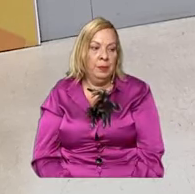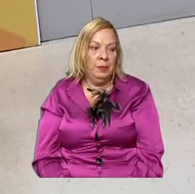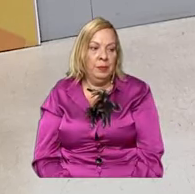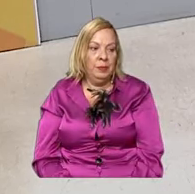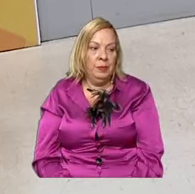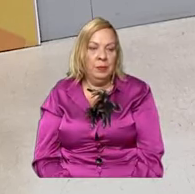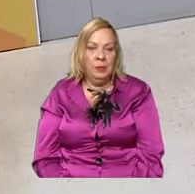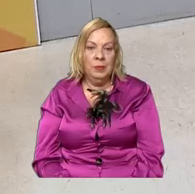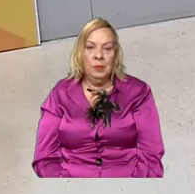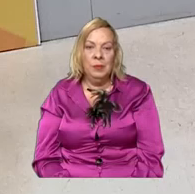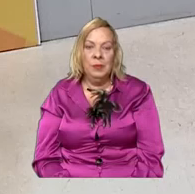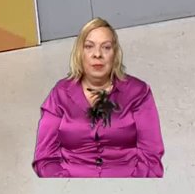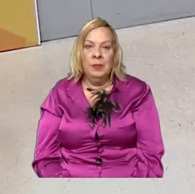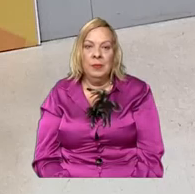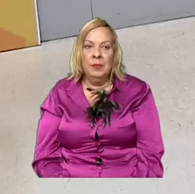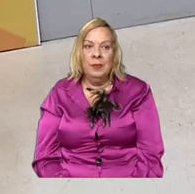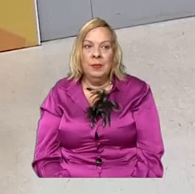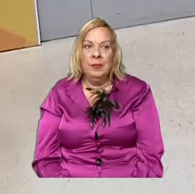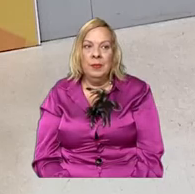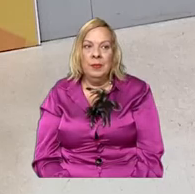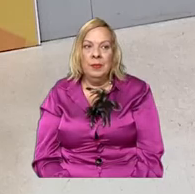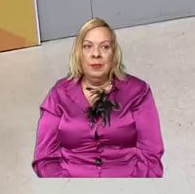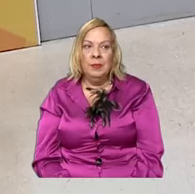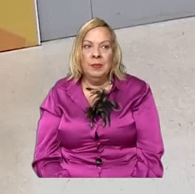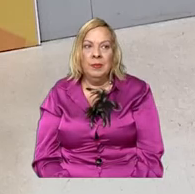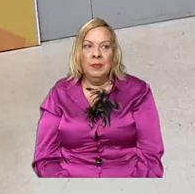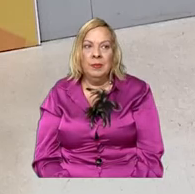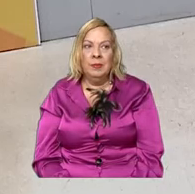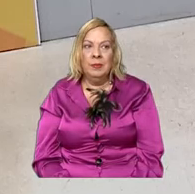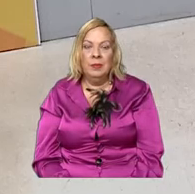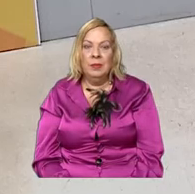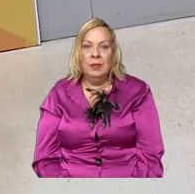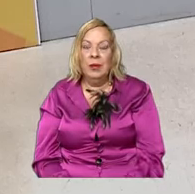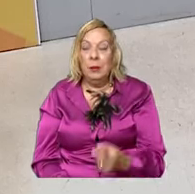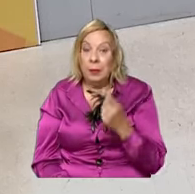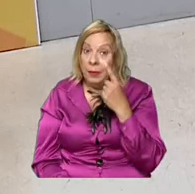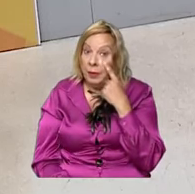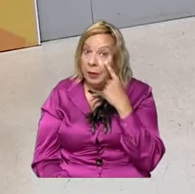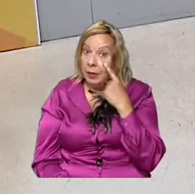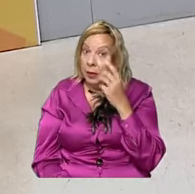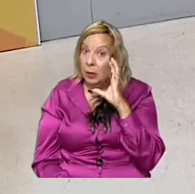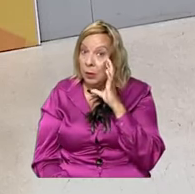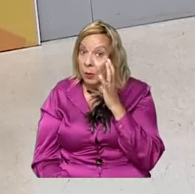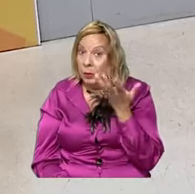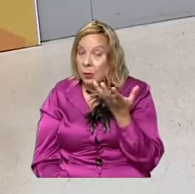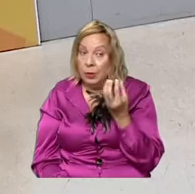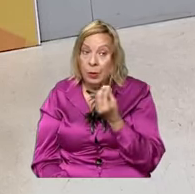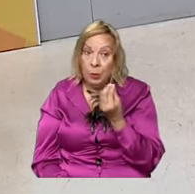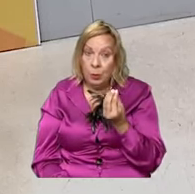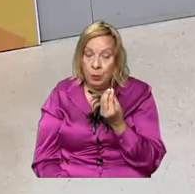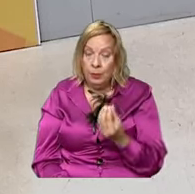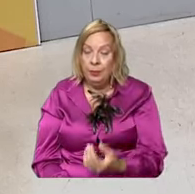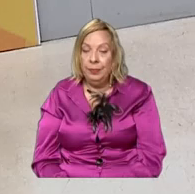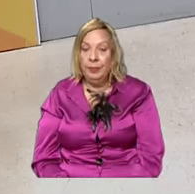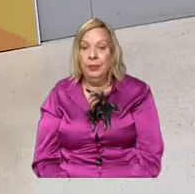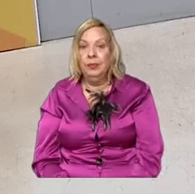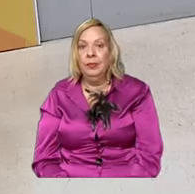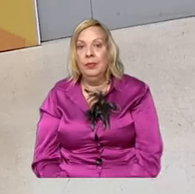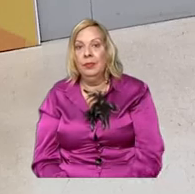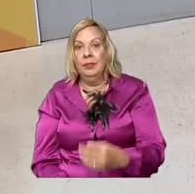bolas sorteadas até aqui, então quer dizer que a próxima já pode ser a decisiva, será?